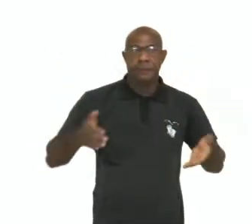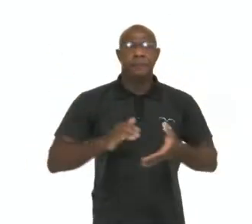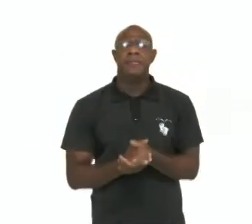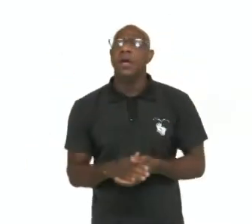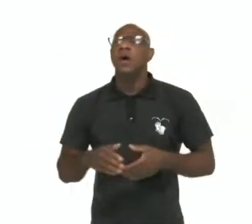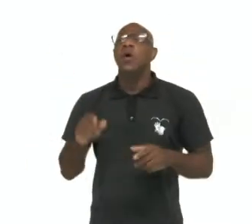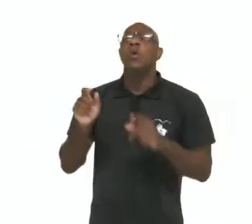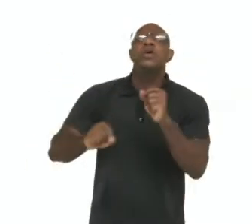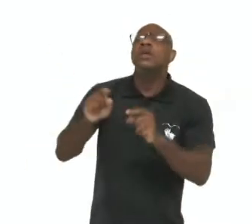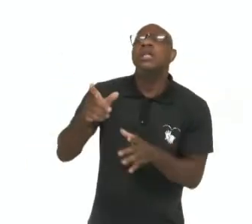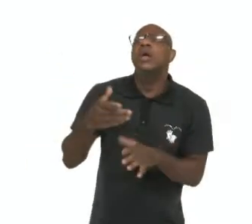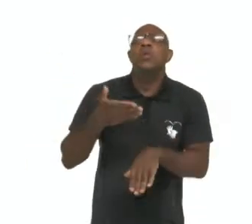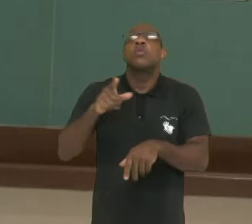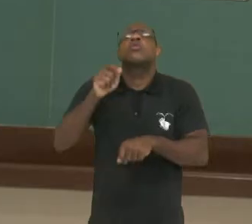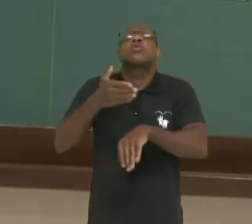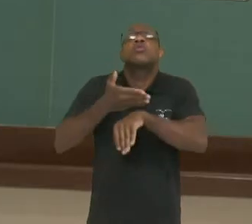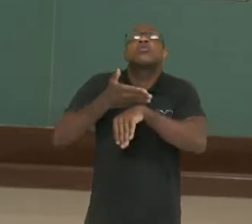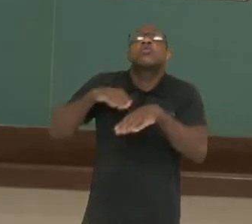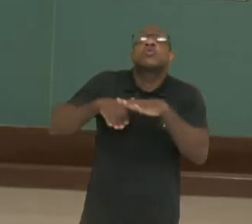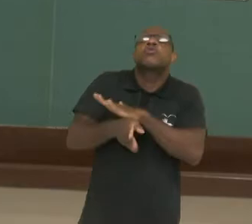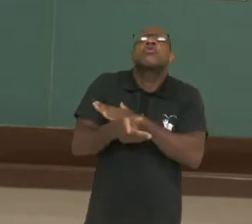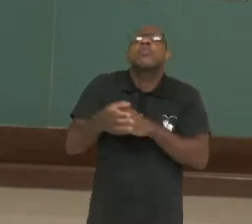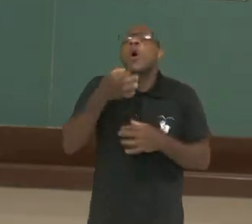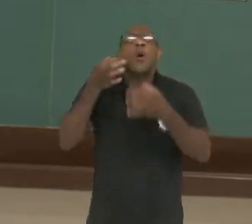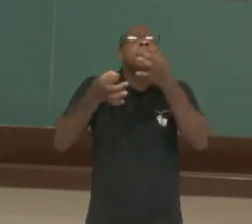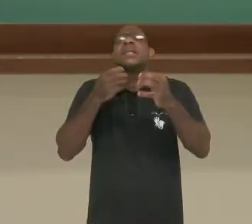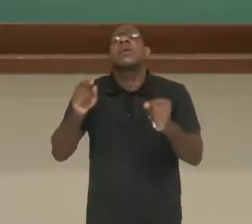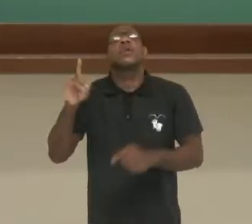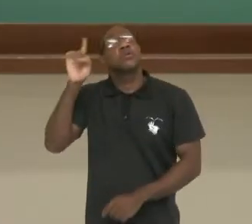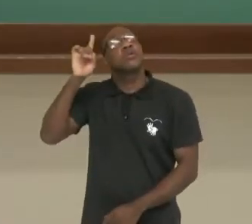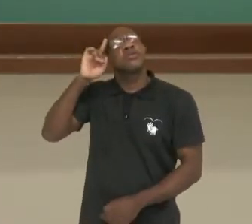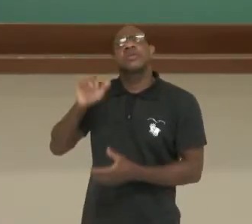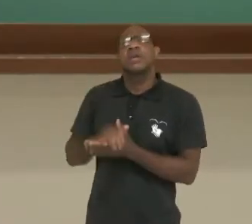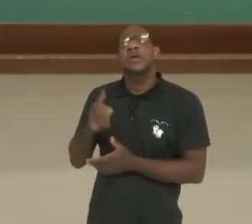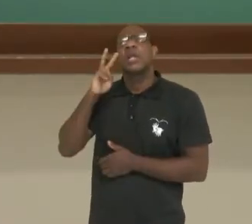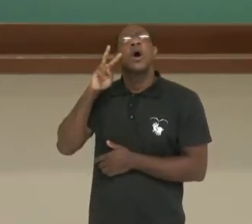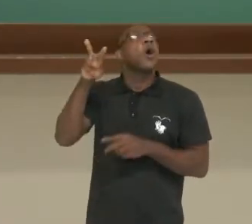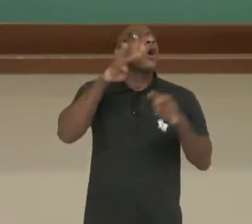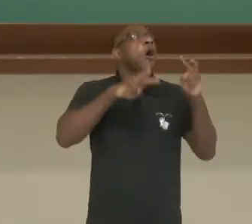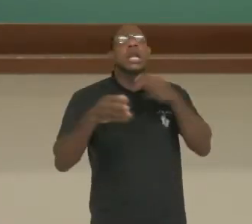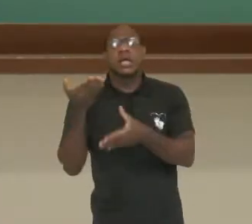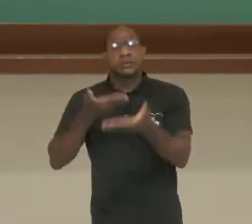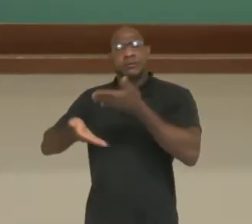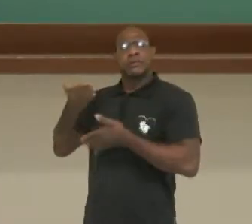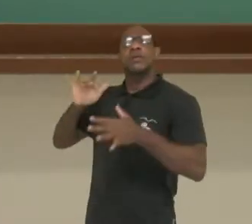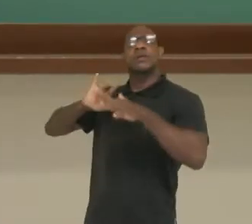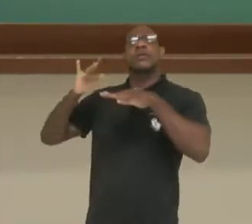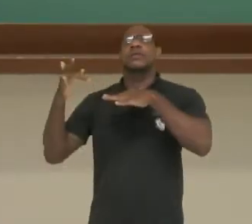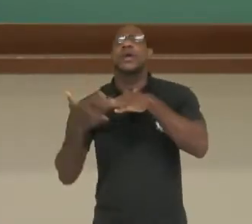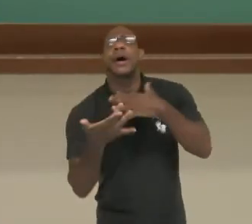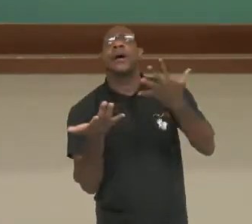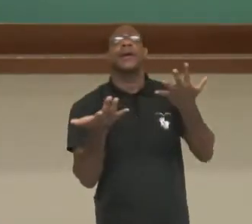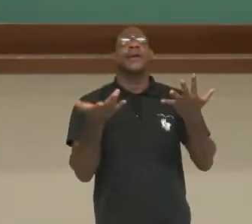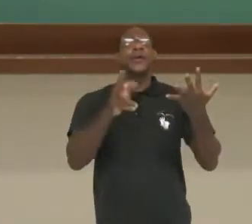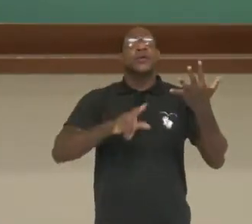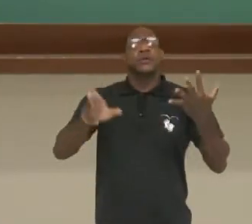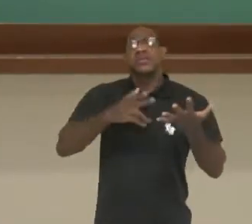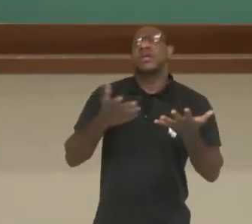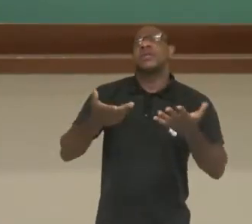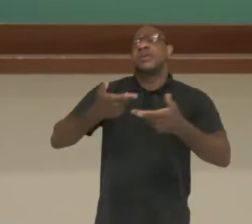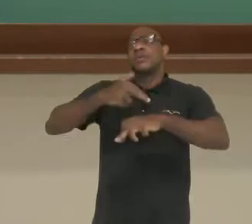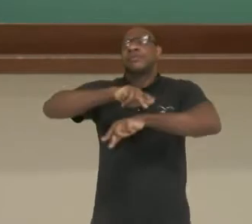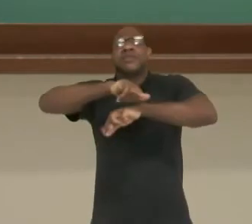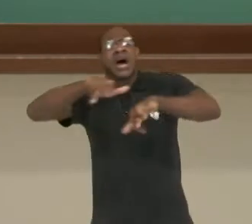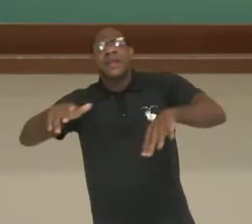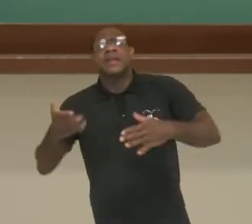que você costuma opinar no seu cotidiano? Quando vocês estão aí interagindo nas redes sociais, usando os diversos meios virtuais